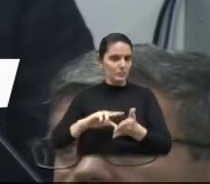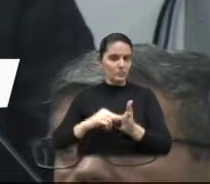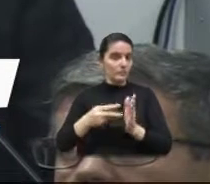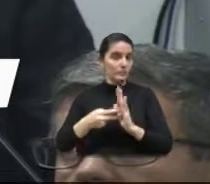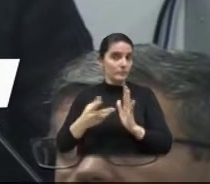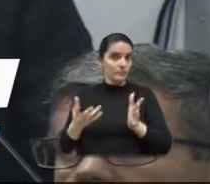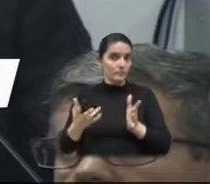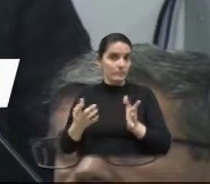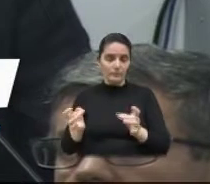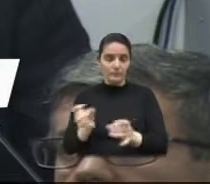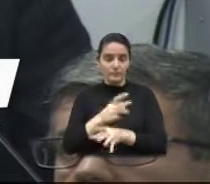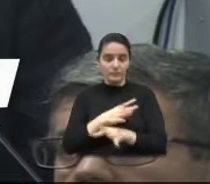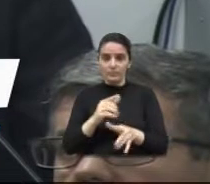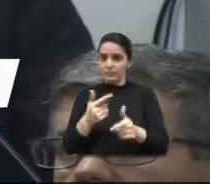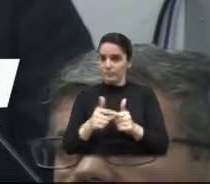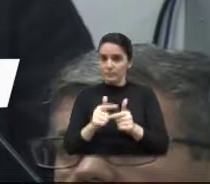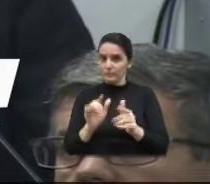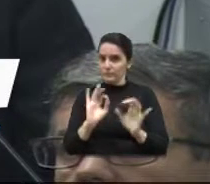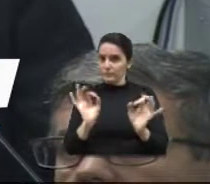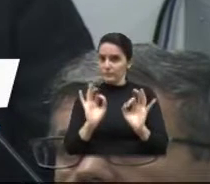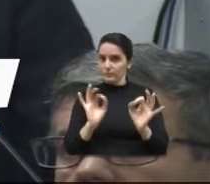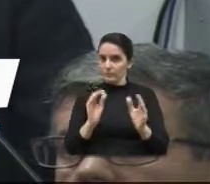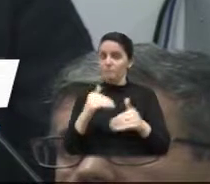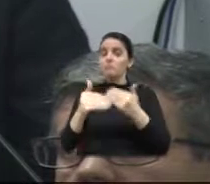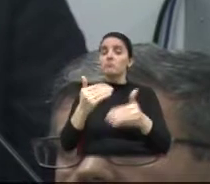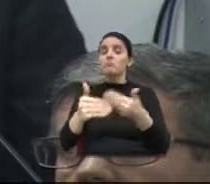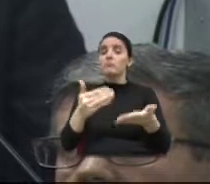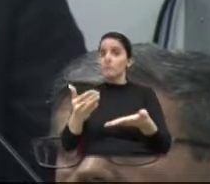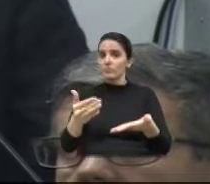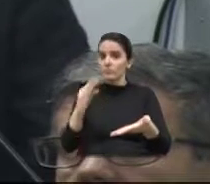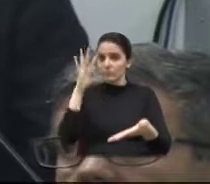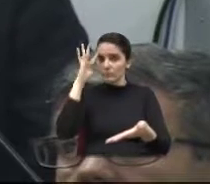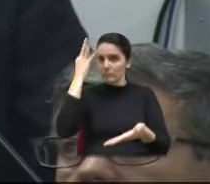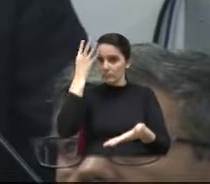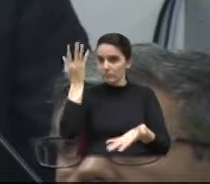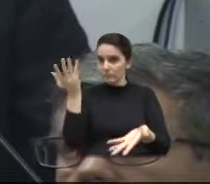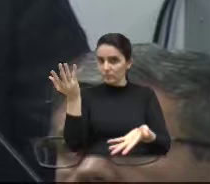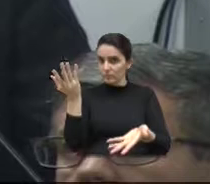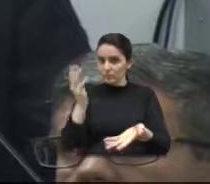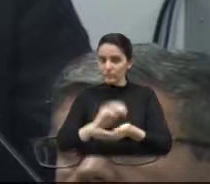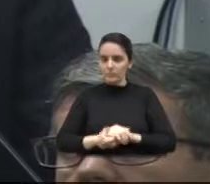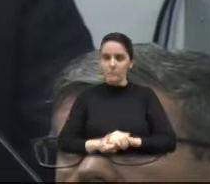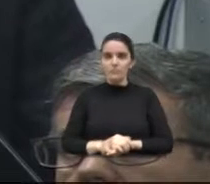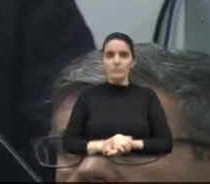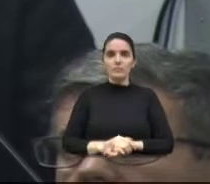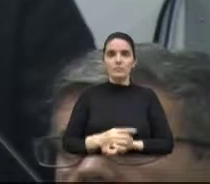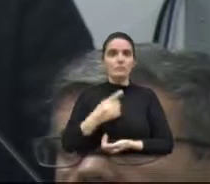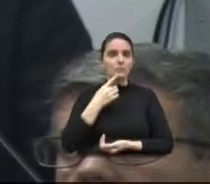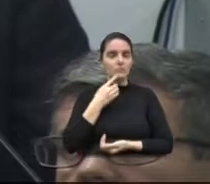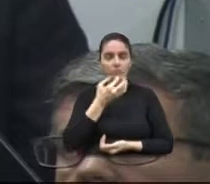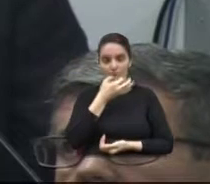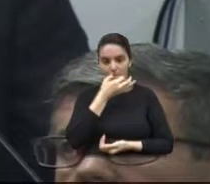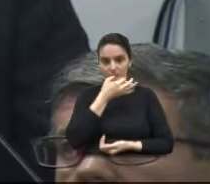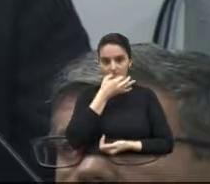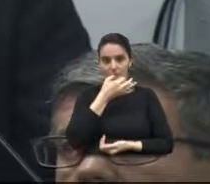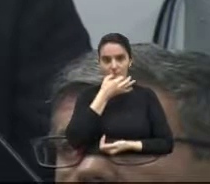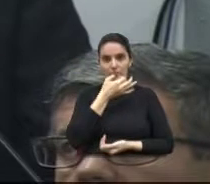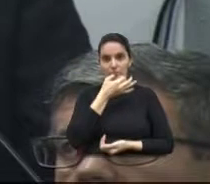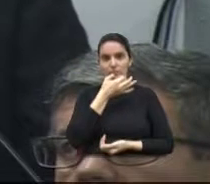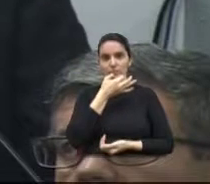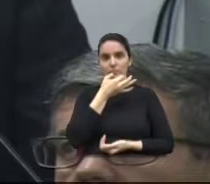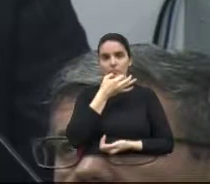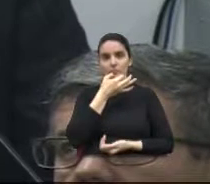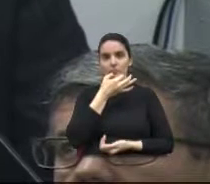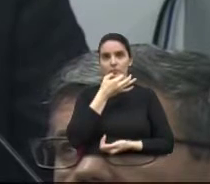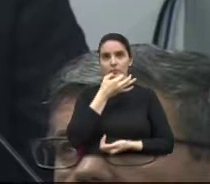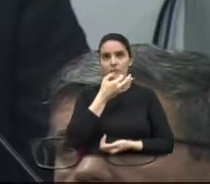Quando que vamos ter uma solução? Porque foi o que eu falei, na minha opinião, eu não